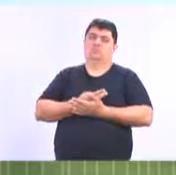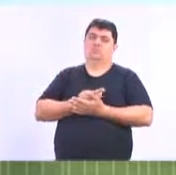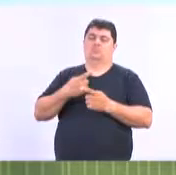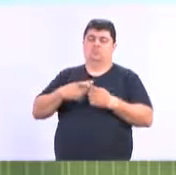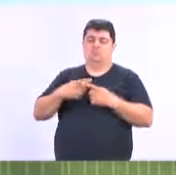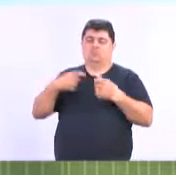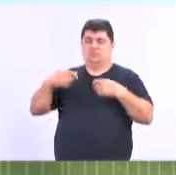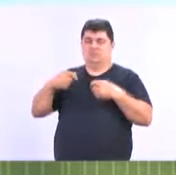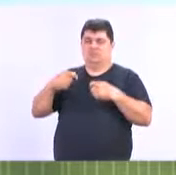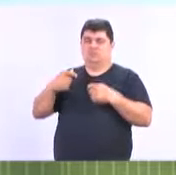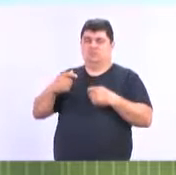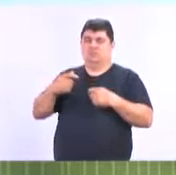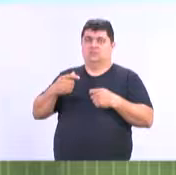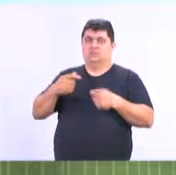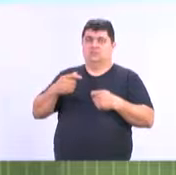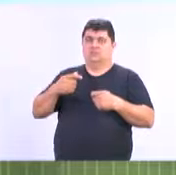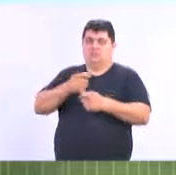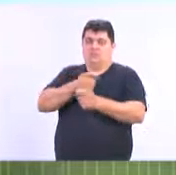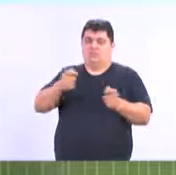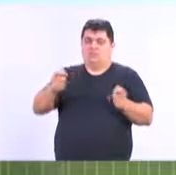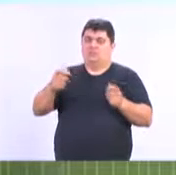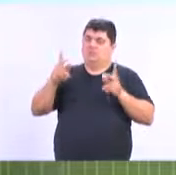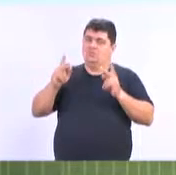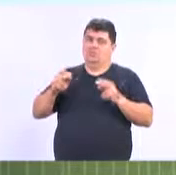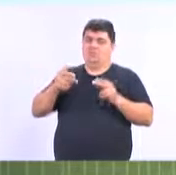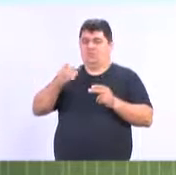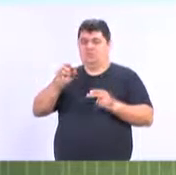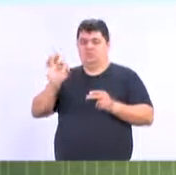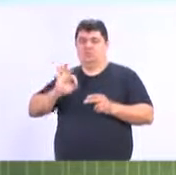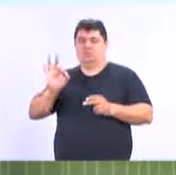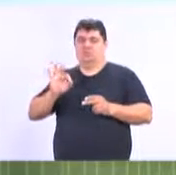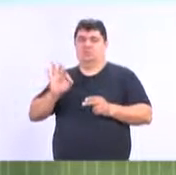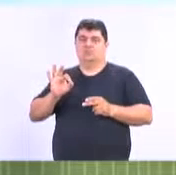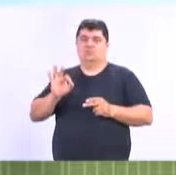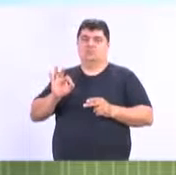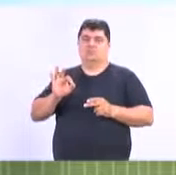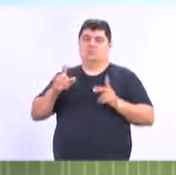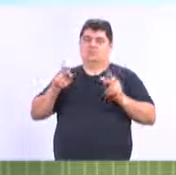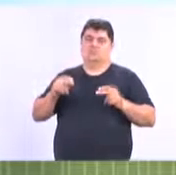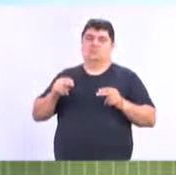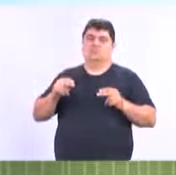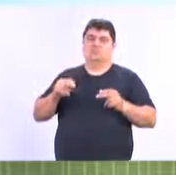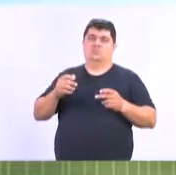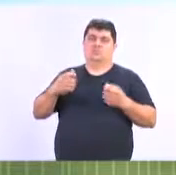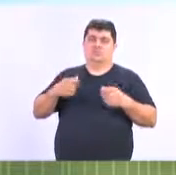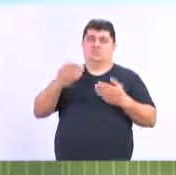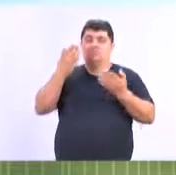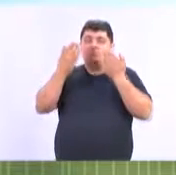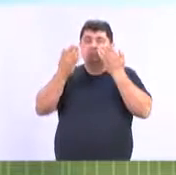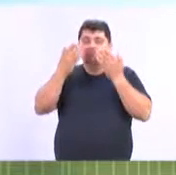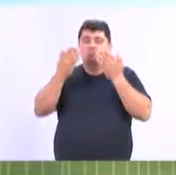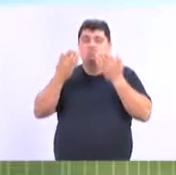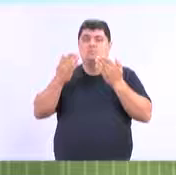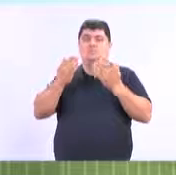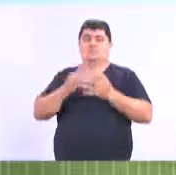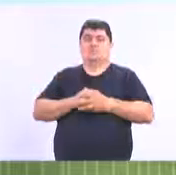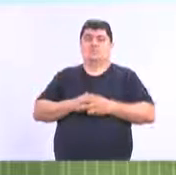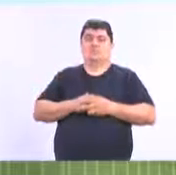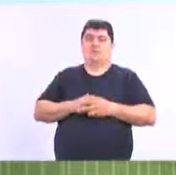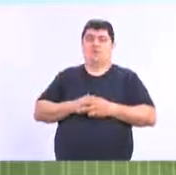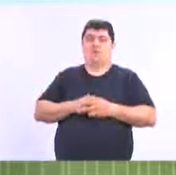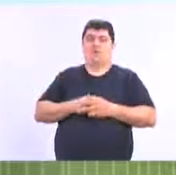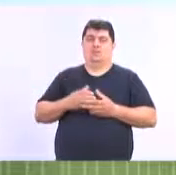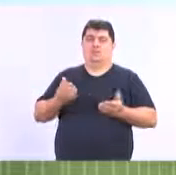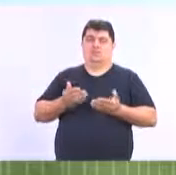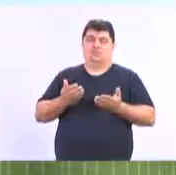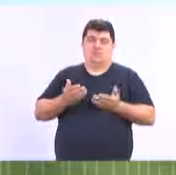minhas despesas não tem que acompanhar. Qual o limite dela aí? Dos 10%. Aumento de 10% também. Então é isso que é análise de horizonte. Quando eu falo